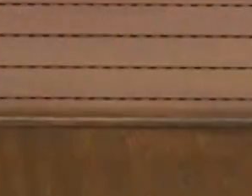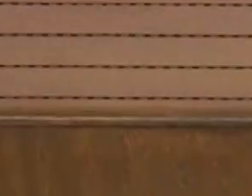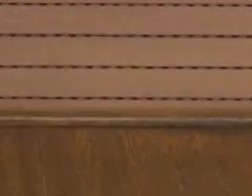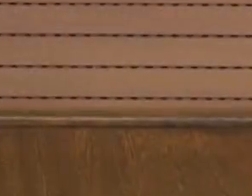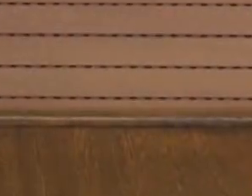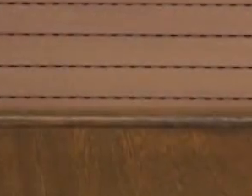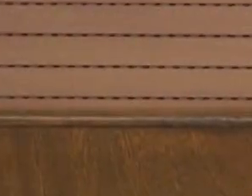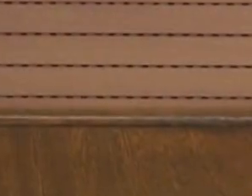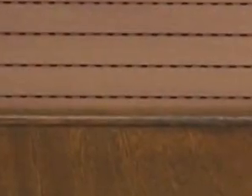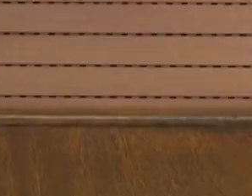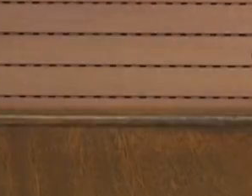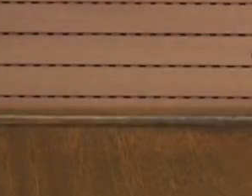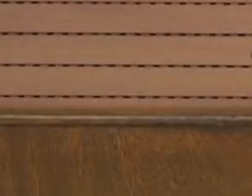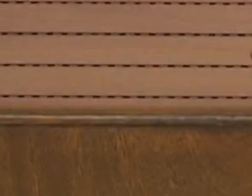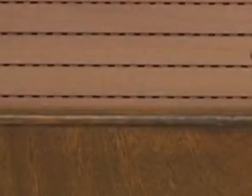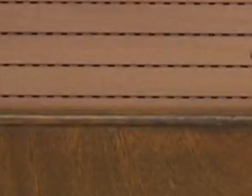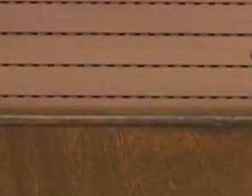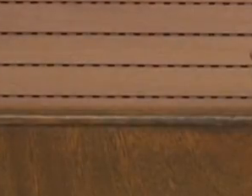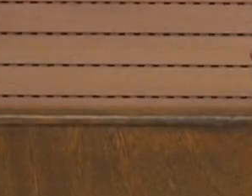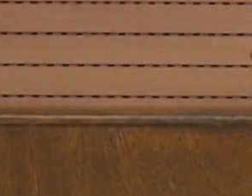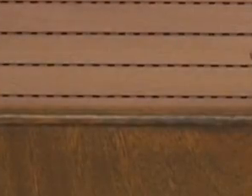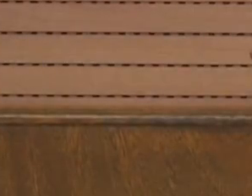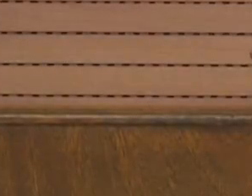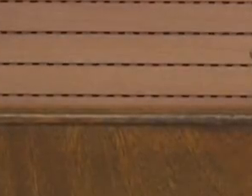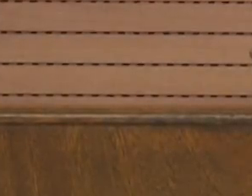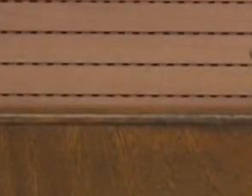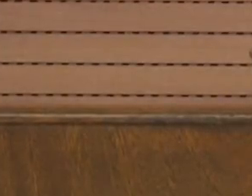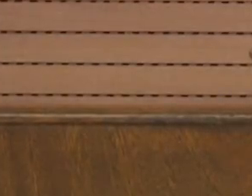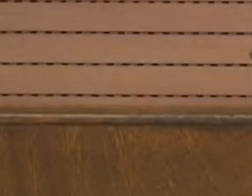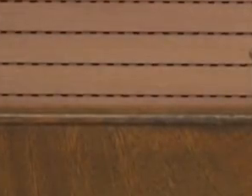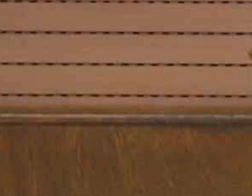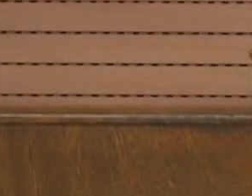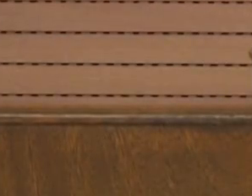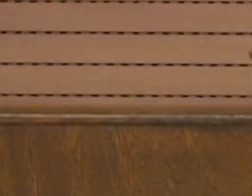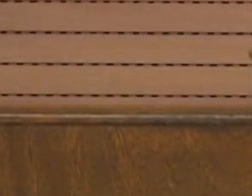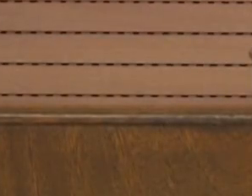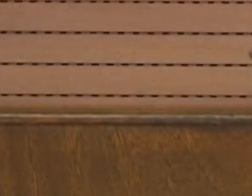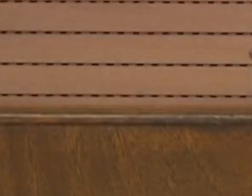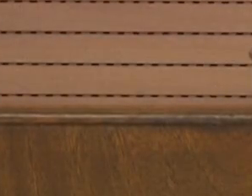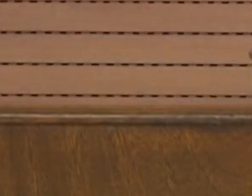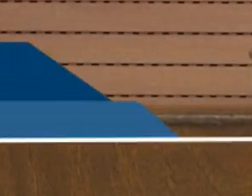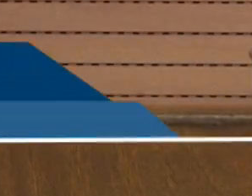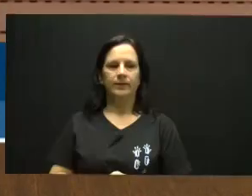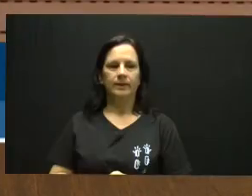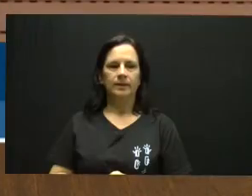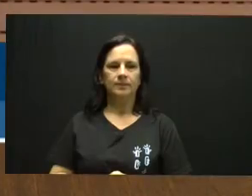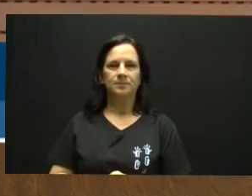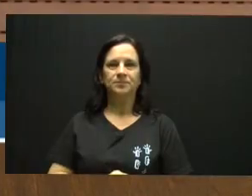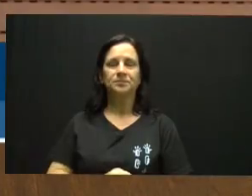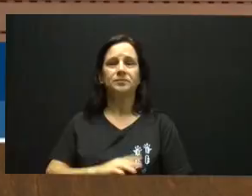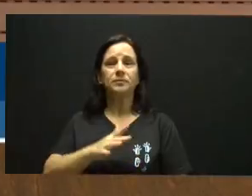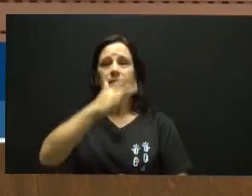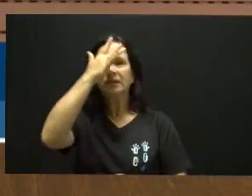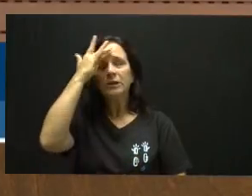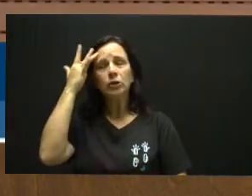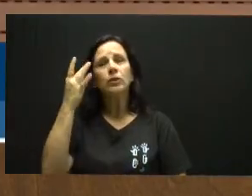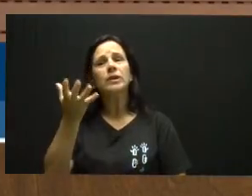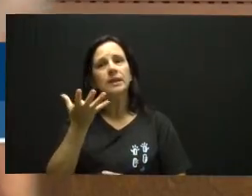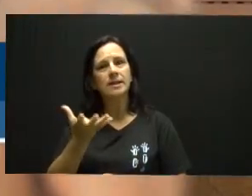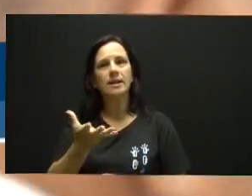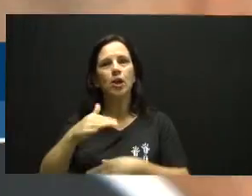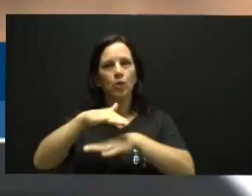Está reiniciada a presente sessão. Solicito a todos os munícipes que queiram conversar com os vereadores. Todos os dias estamos à